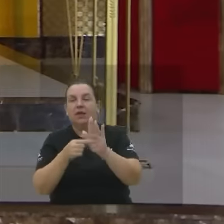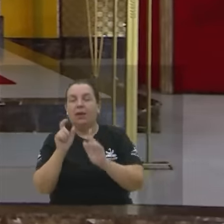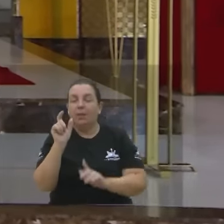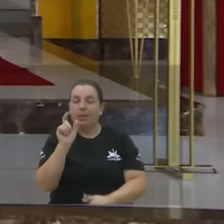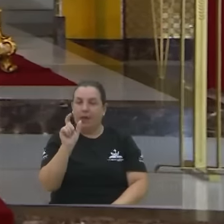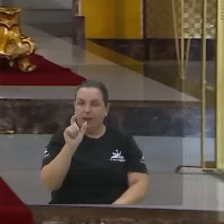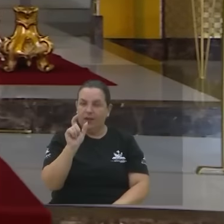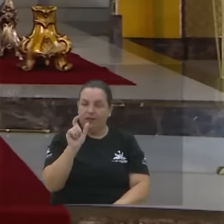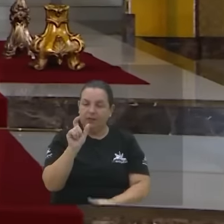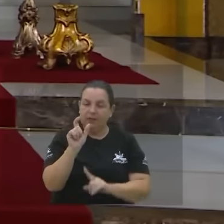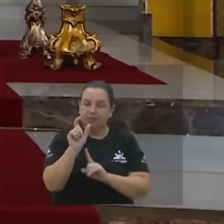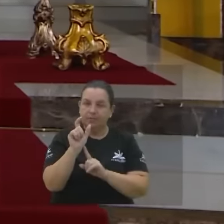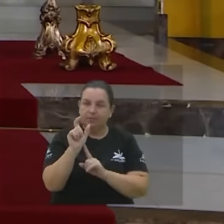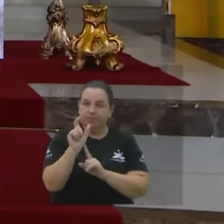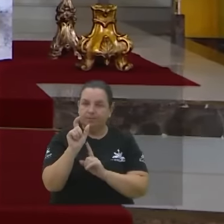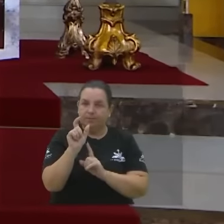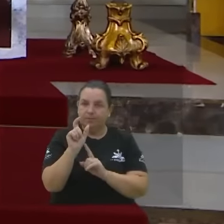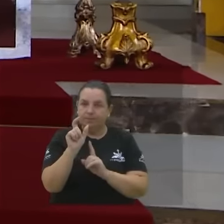palavra